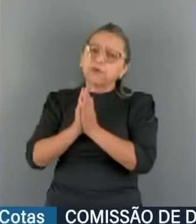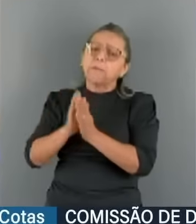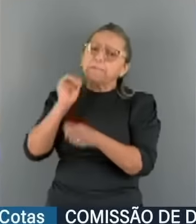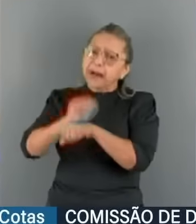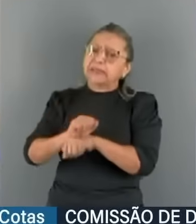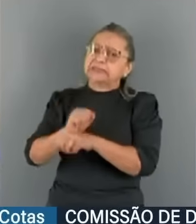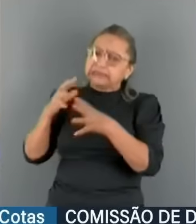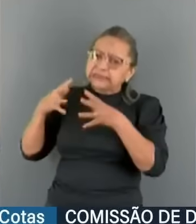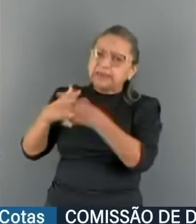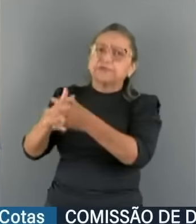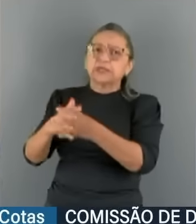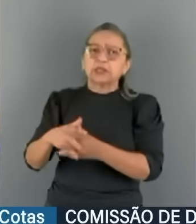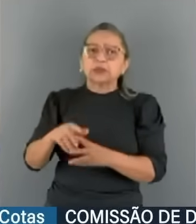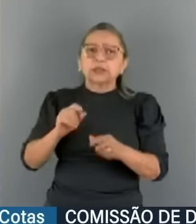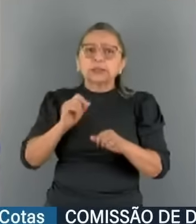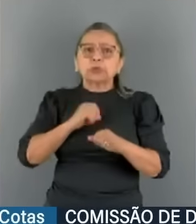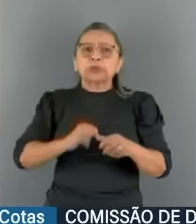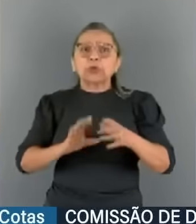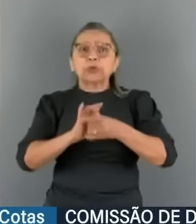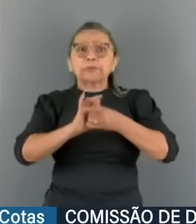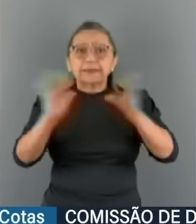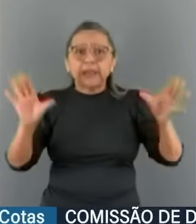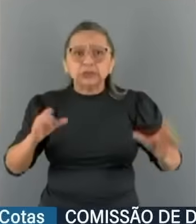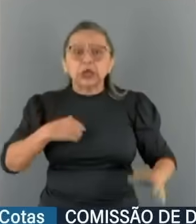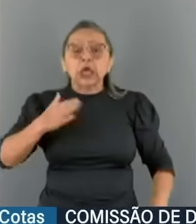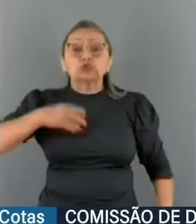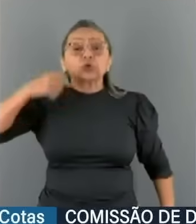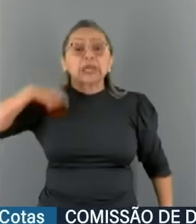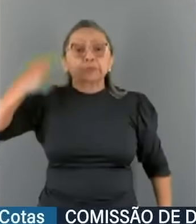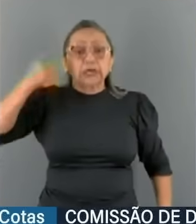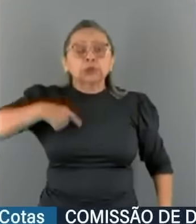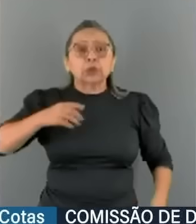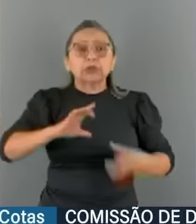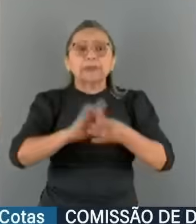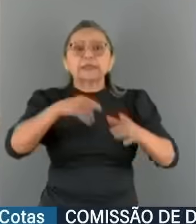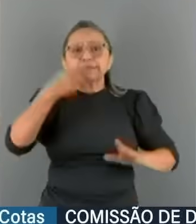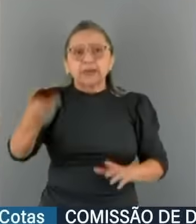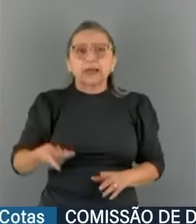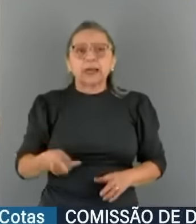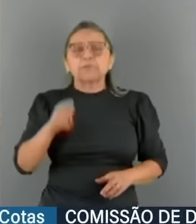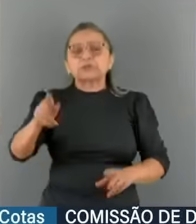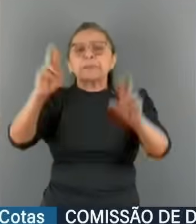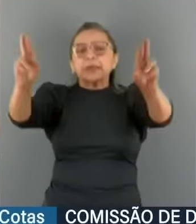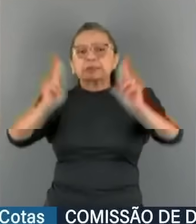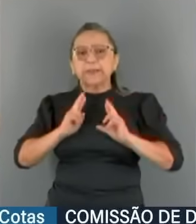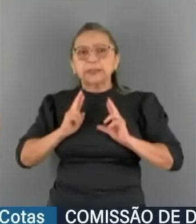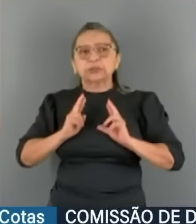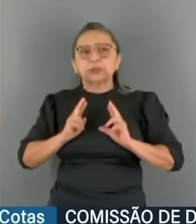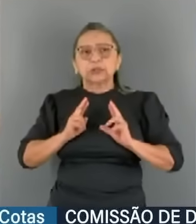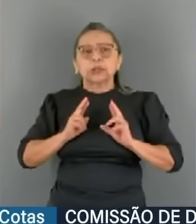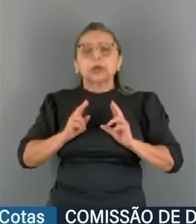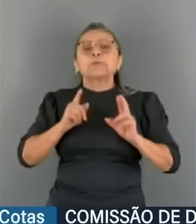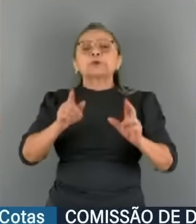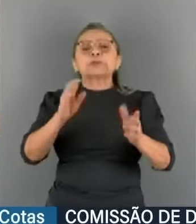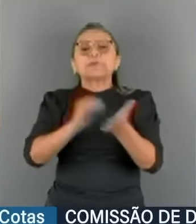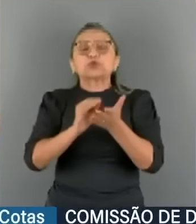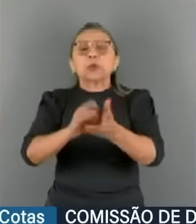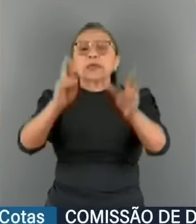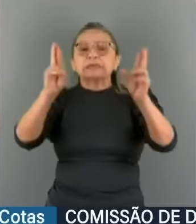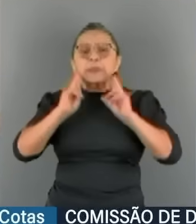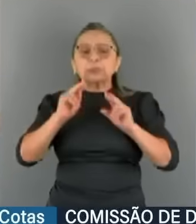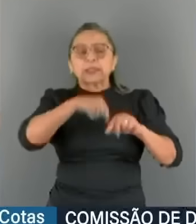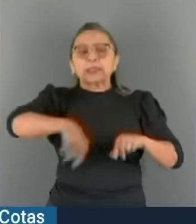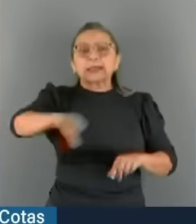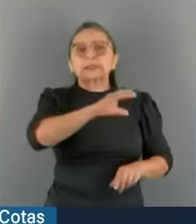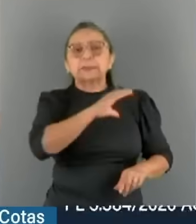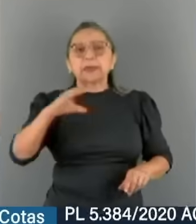de ordem. Eu tenho liberdade, não, eu tenho liberdade. Eu sou deputado, eu tenho liberdade de falar. O senhor me respeite. O senhor desrespeitou essa CVMI o